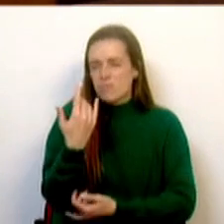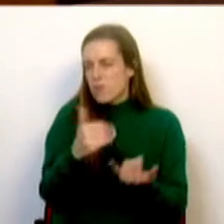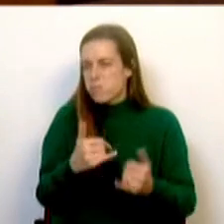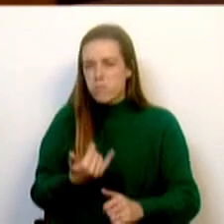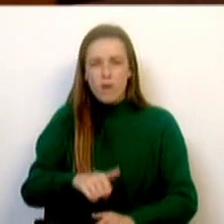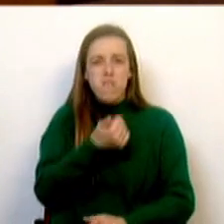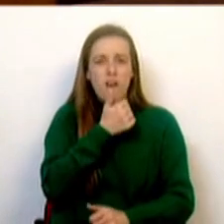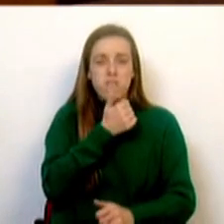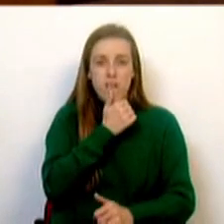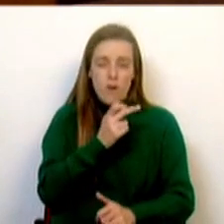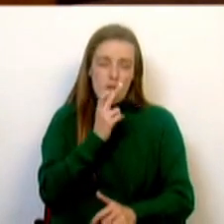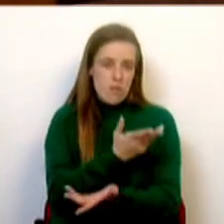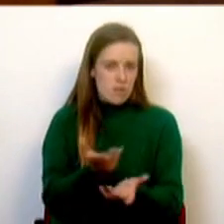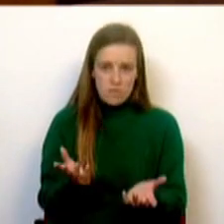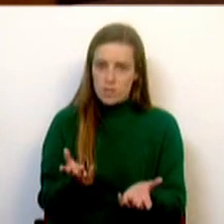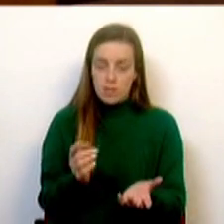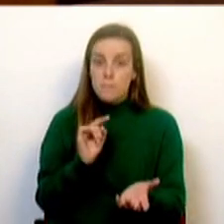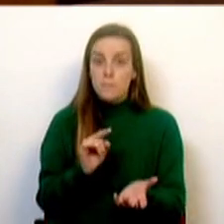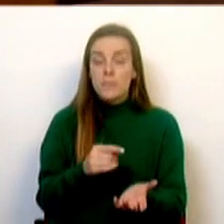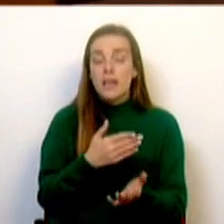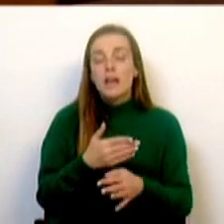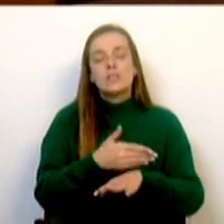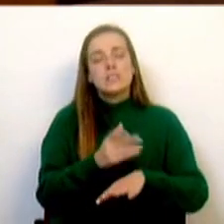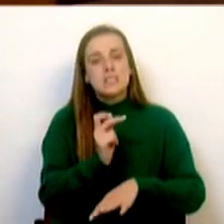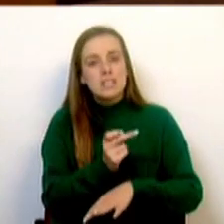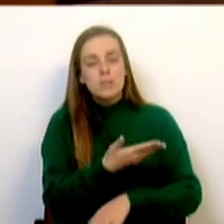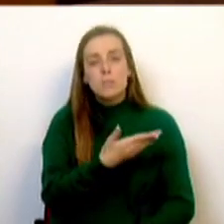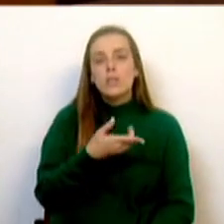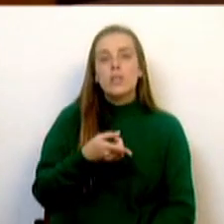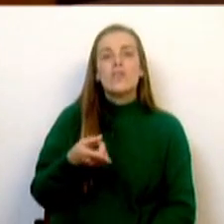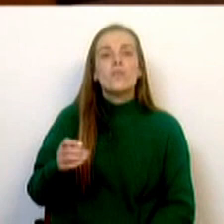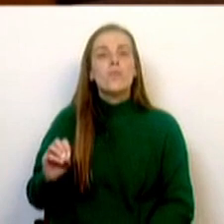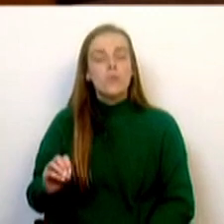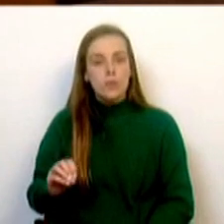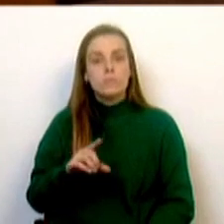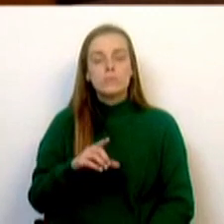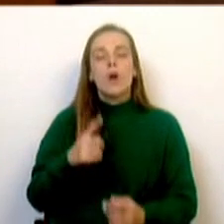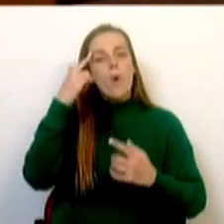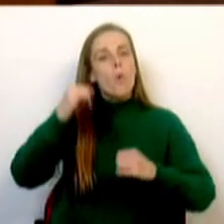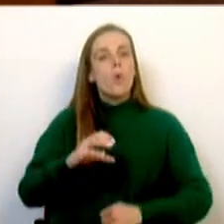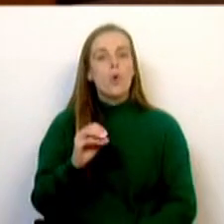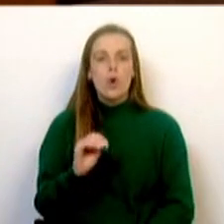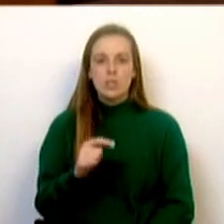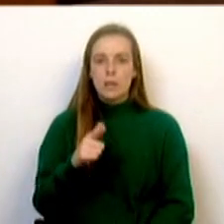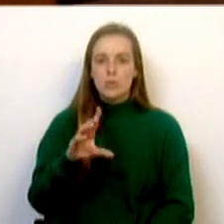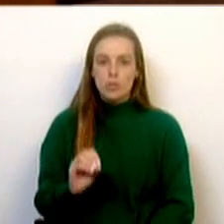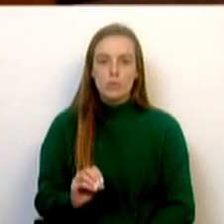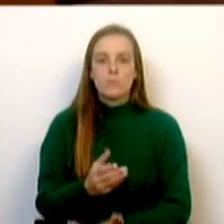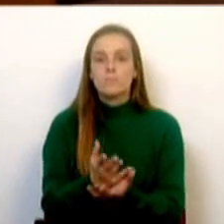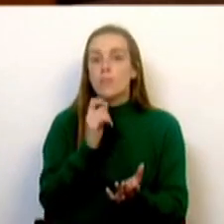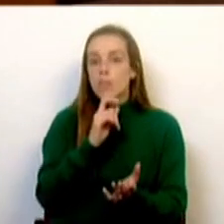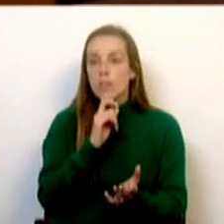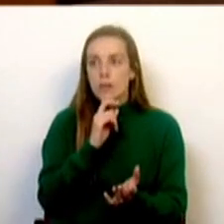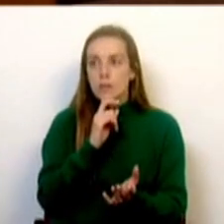A década de 1990 trouxe esperanças com os acordos de Oslo, que visavam estabelecer um Estado palestiniano